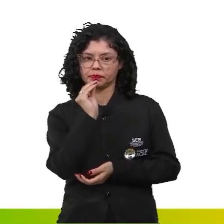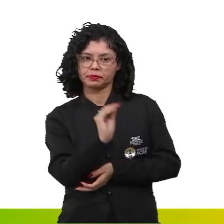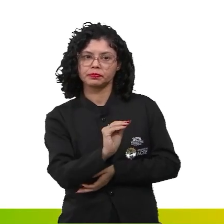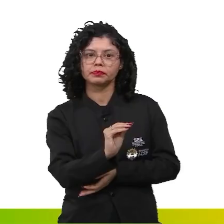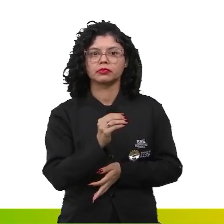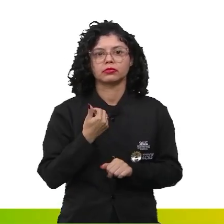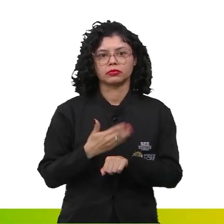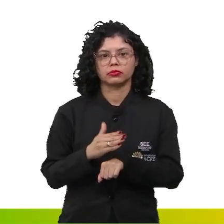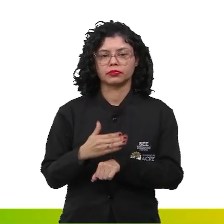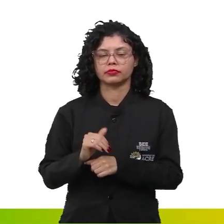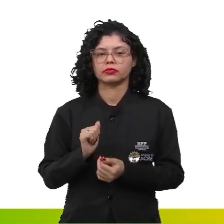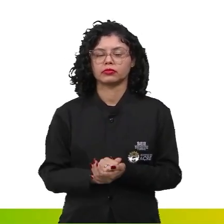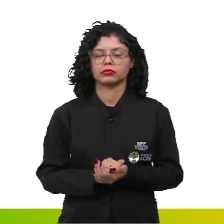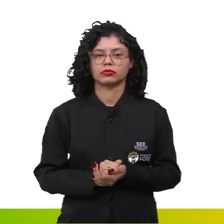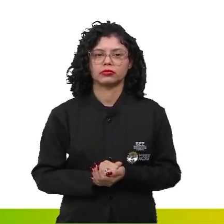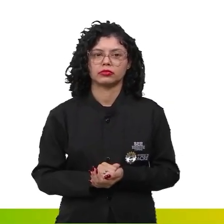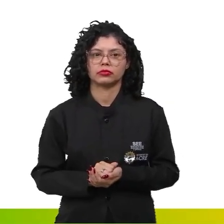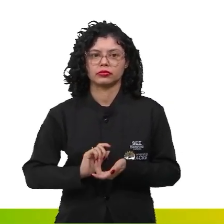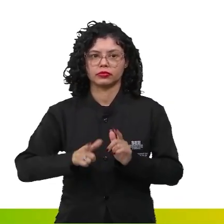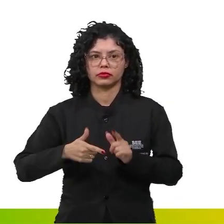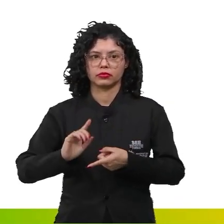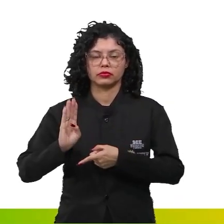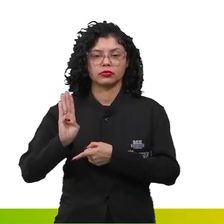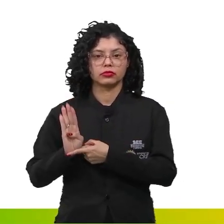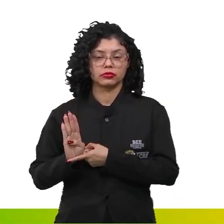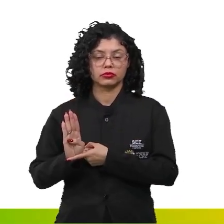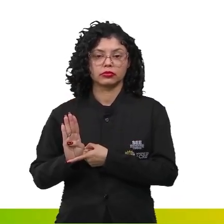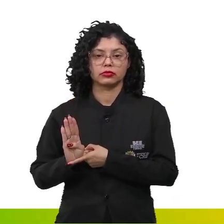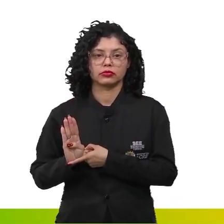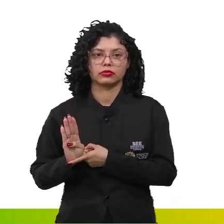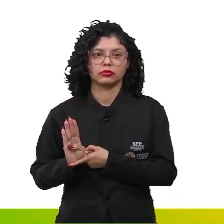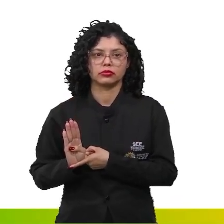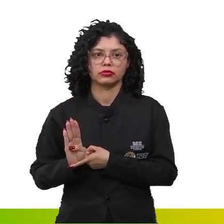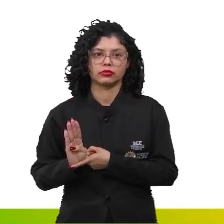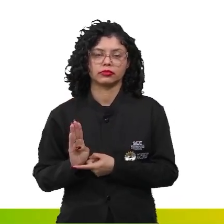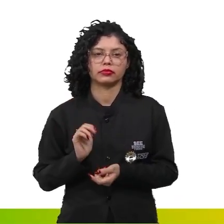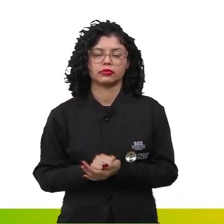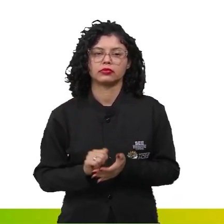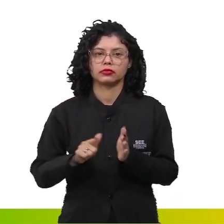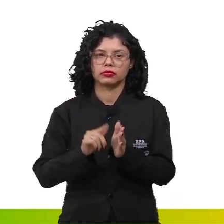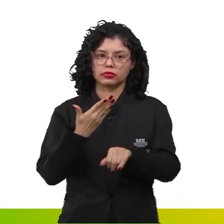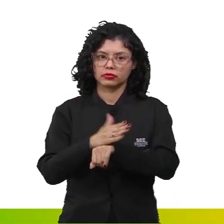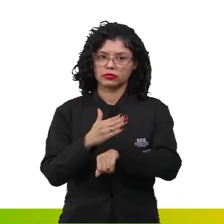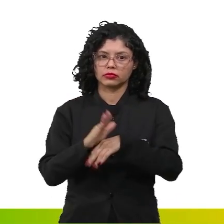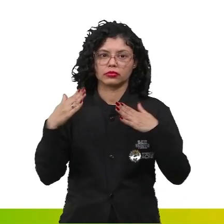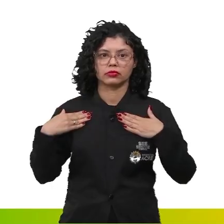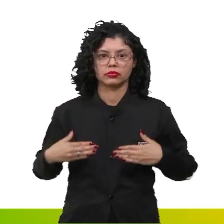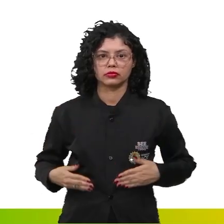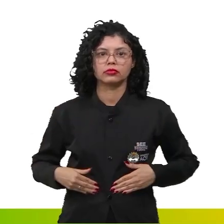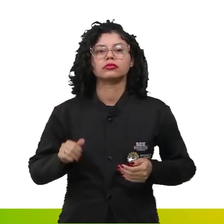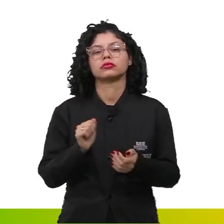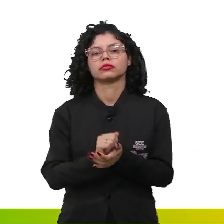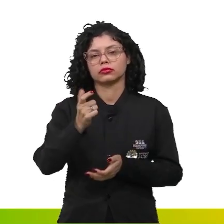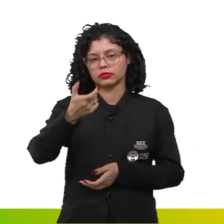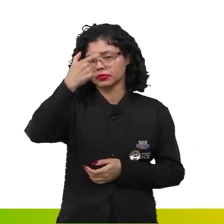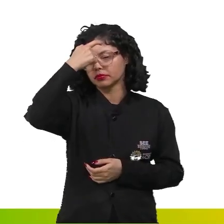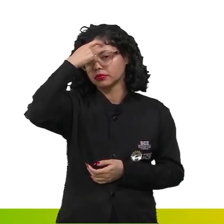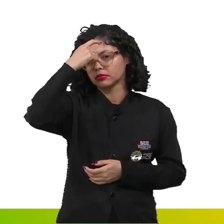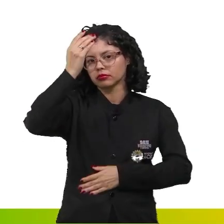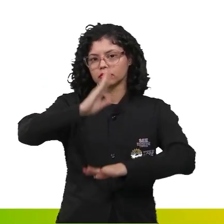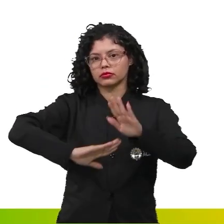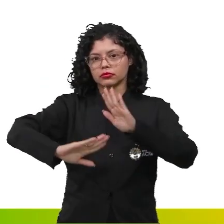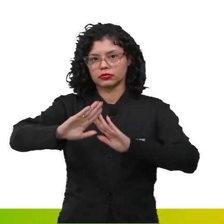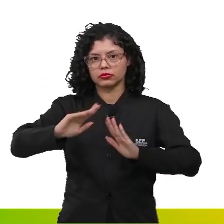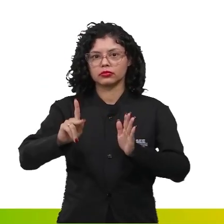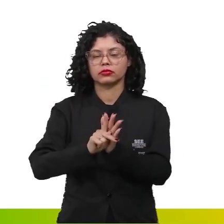sistematizadas, será? Vamos ver a alternativa, gabarito em tela. Alternativa B, o papel das práticas corporais na